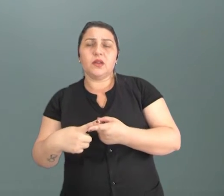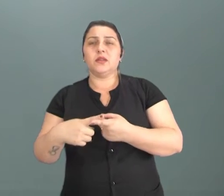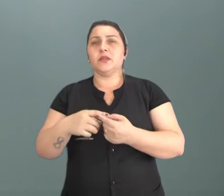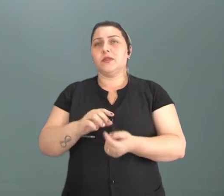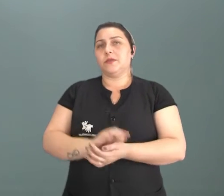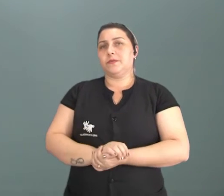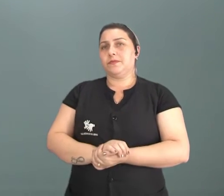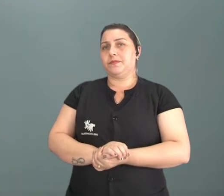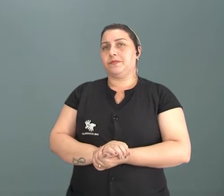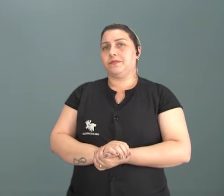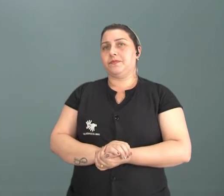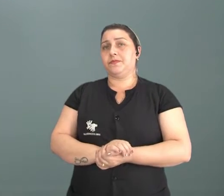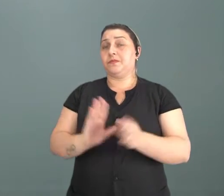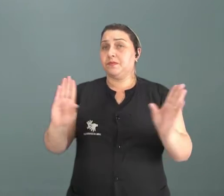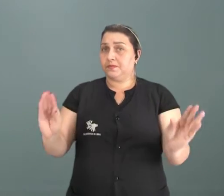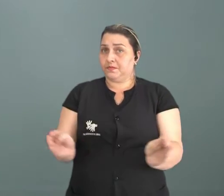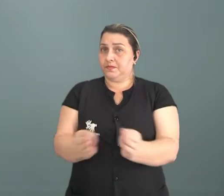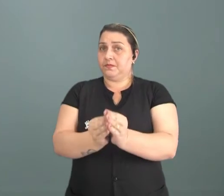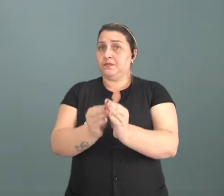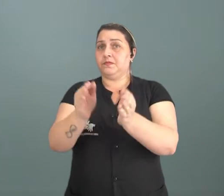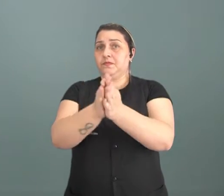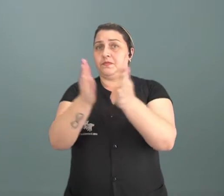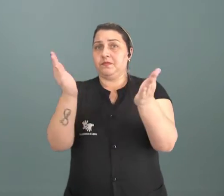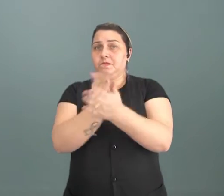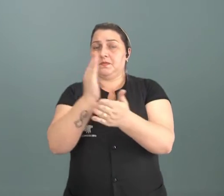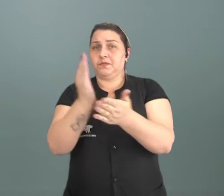um pouquinho aqui, ó, no resumo do livro.